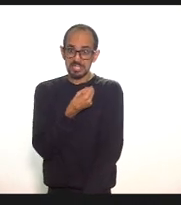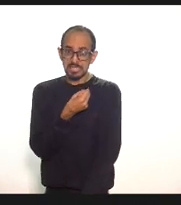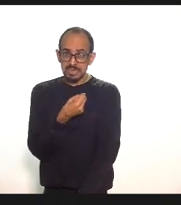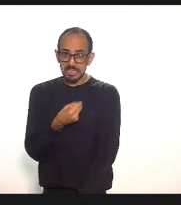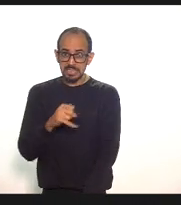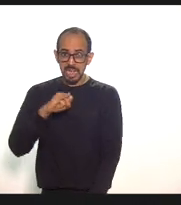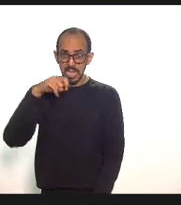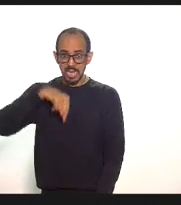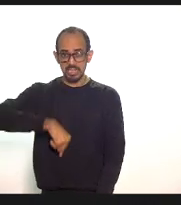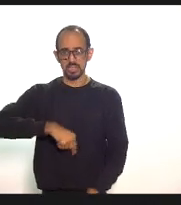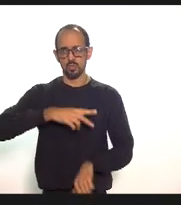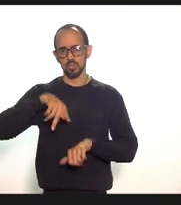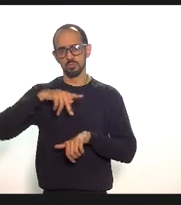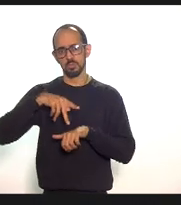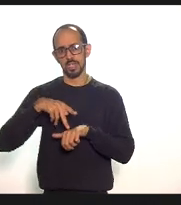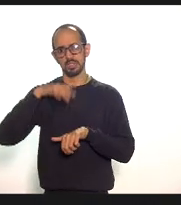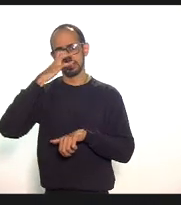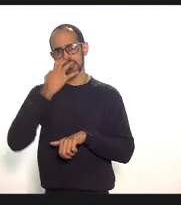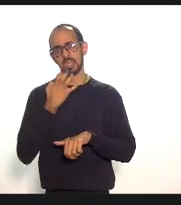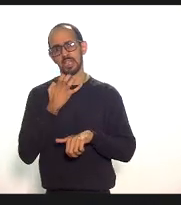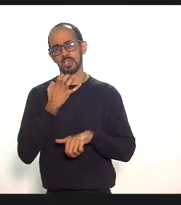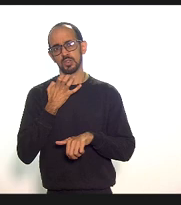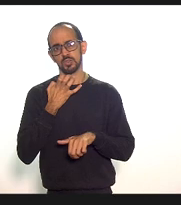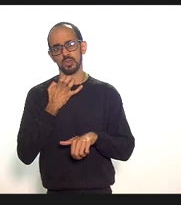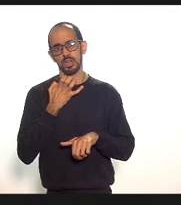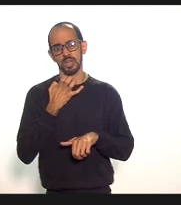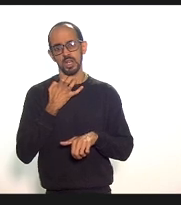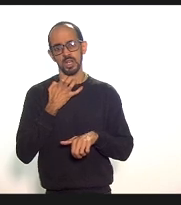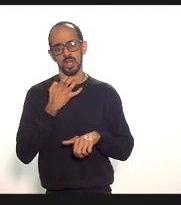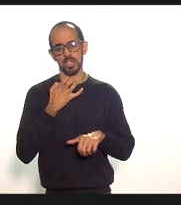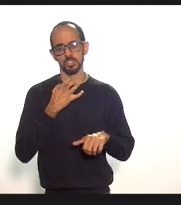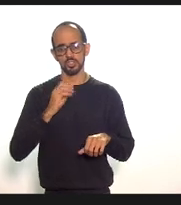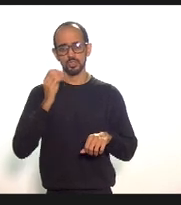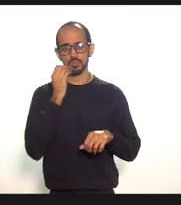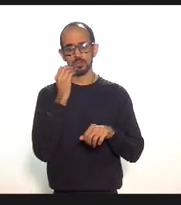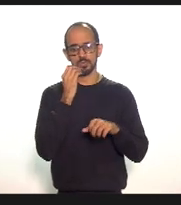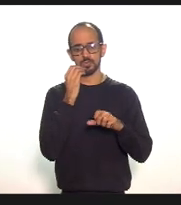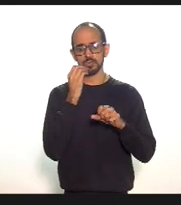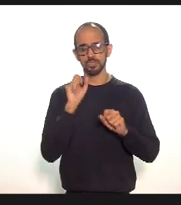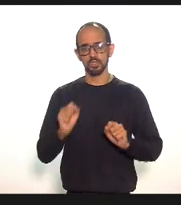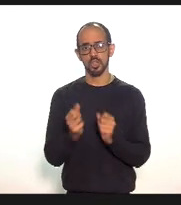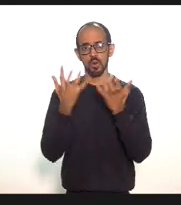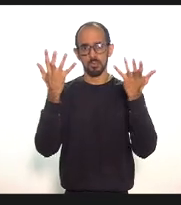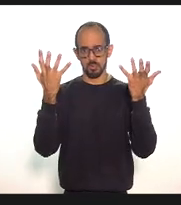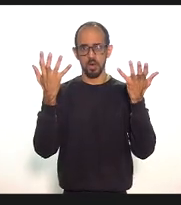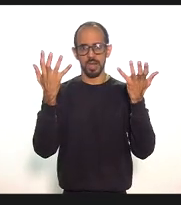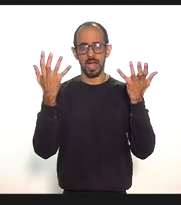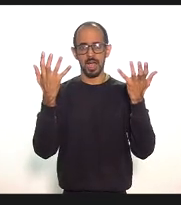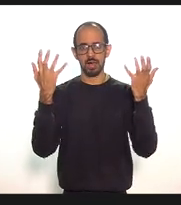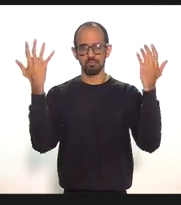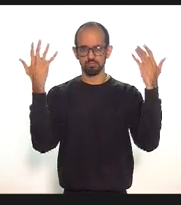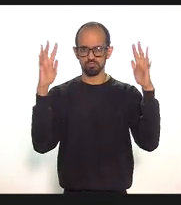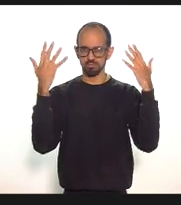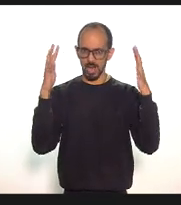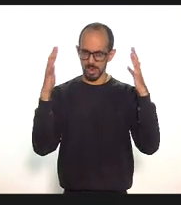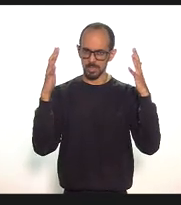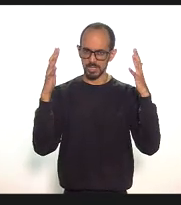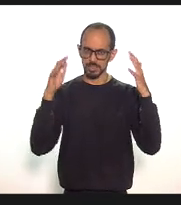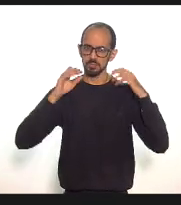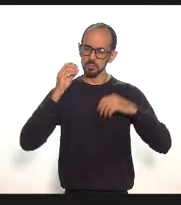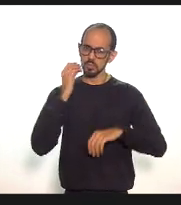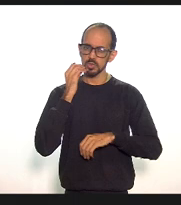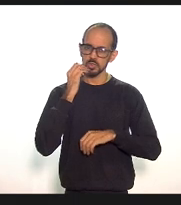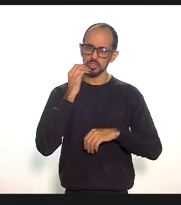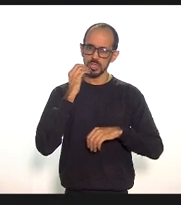um país sério, nós estaríamos comemorando esse feito. Até porque o discurso, que está